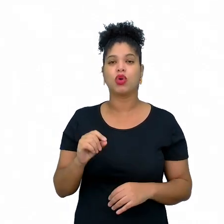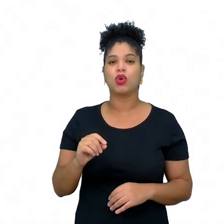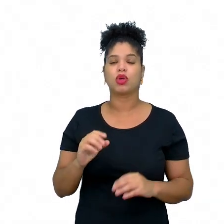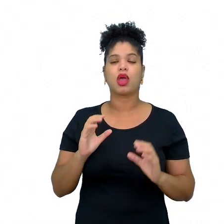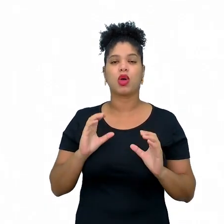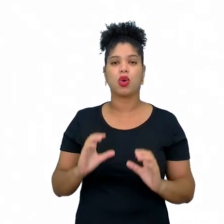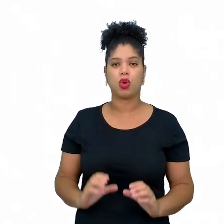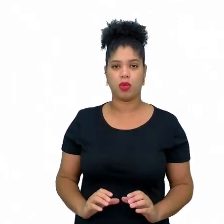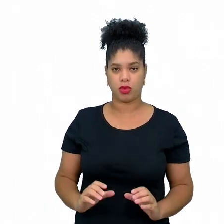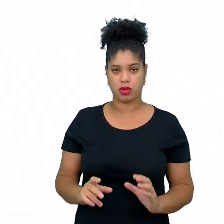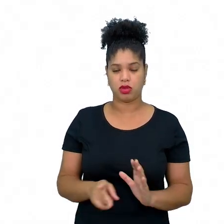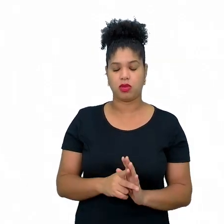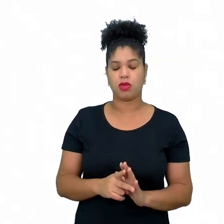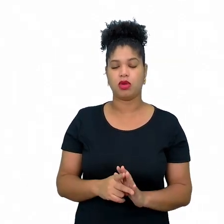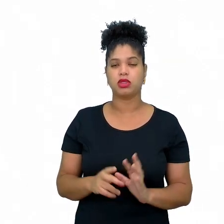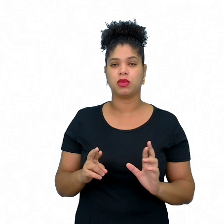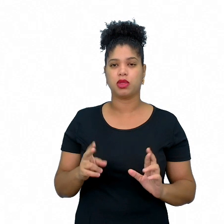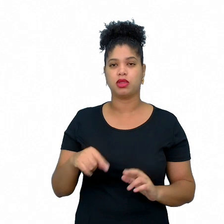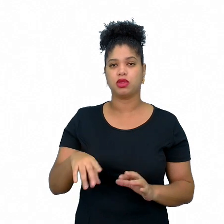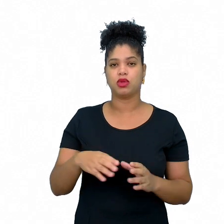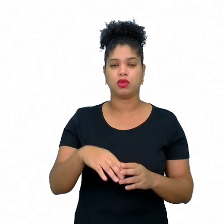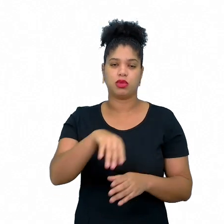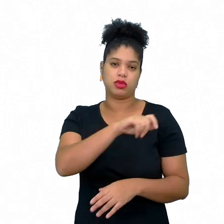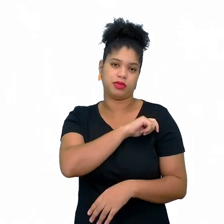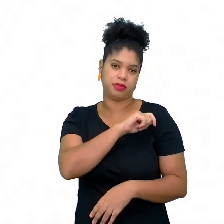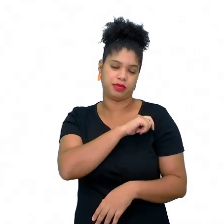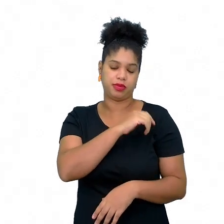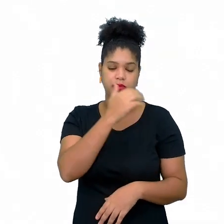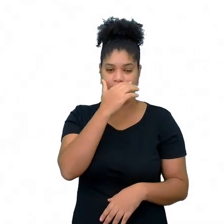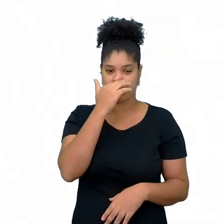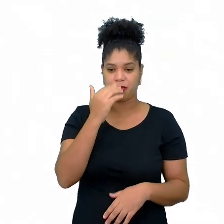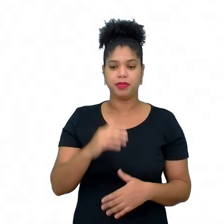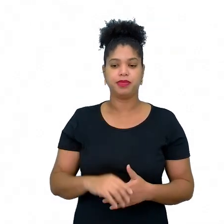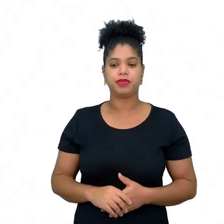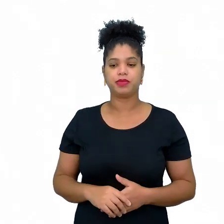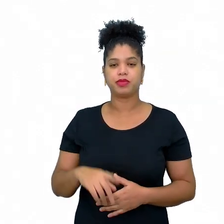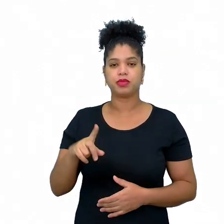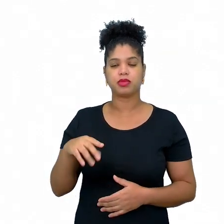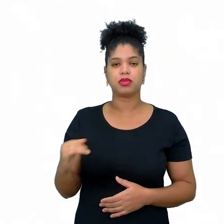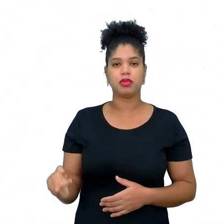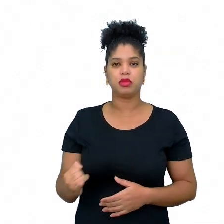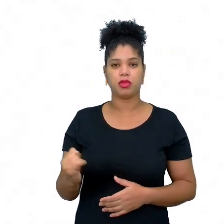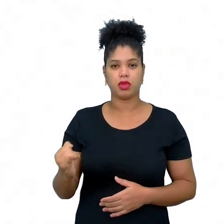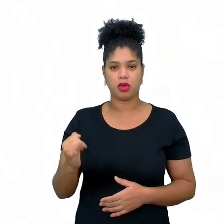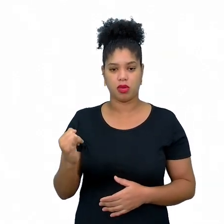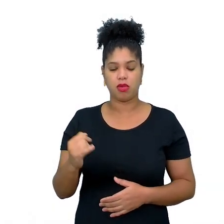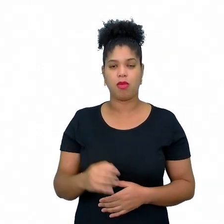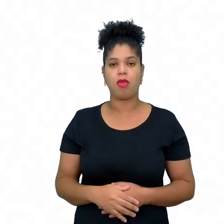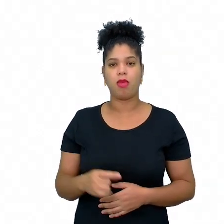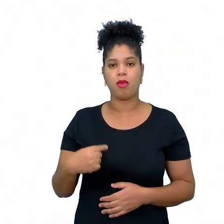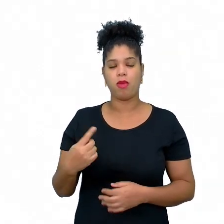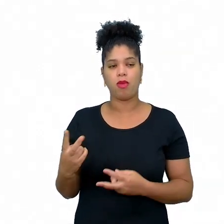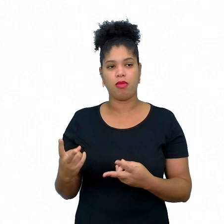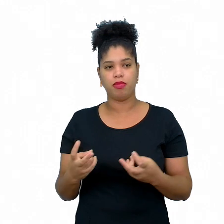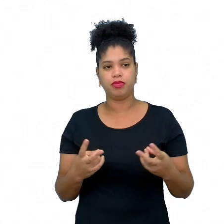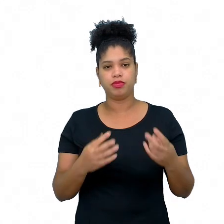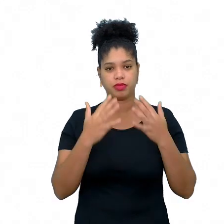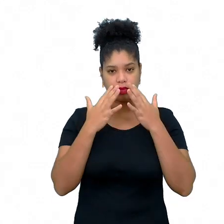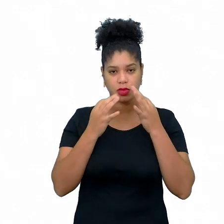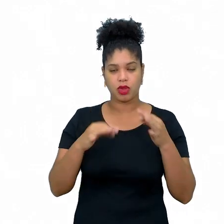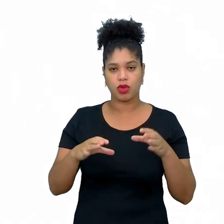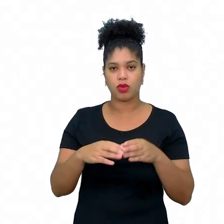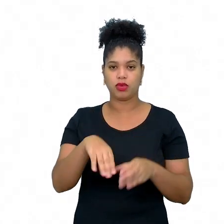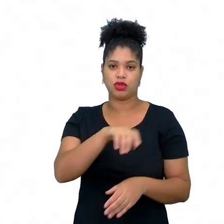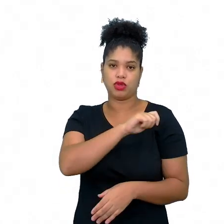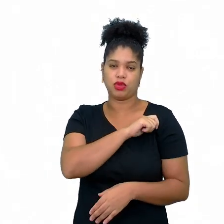comportamentos esperados pelos estudantes. É muito importante também nós observarmos esses